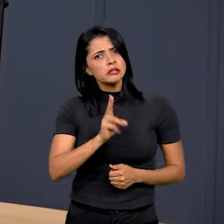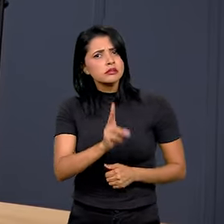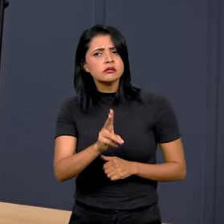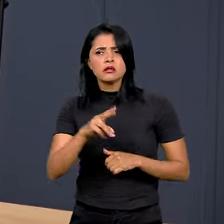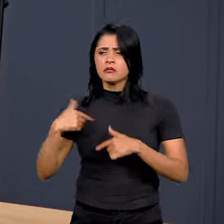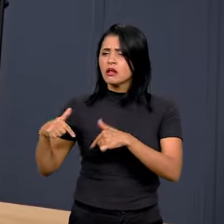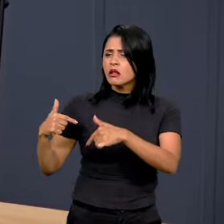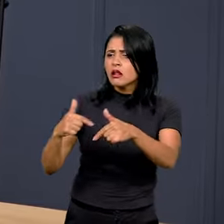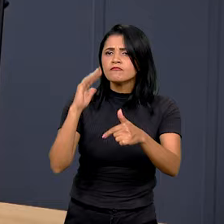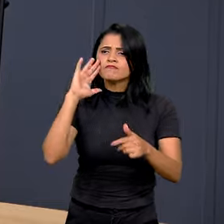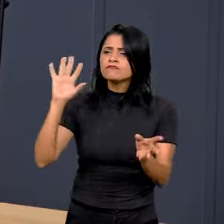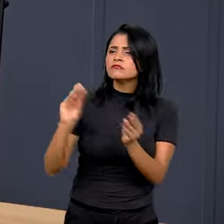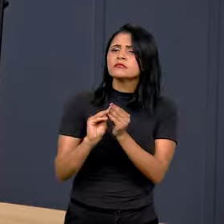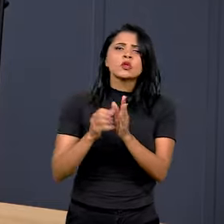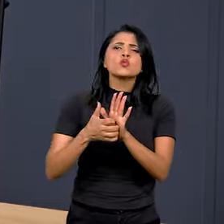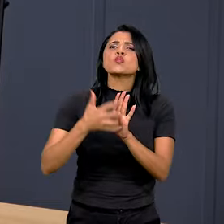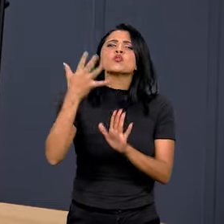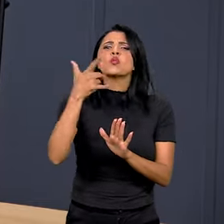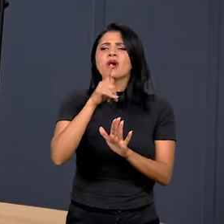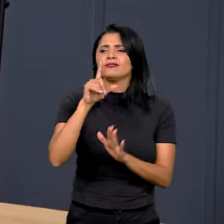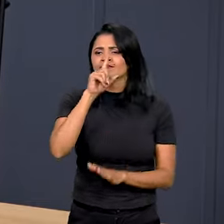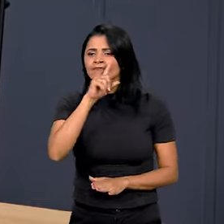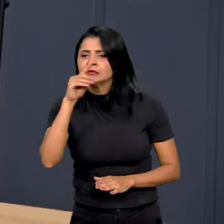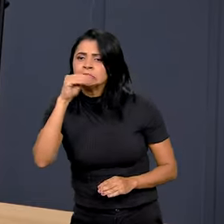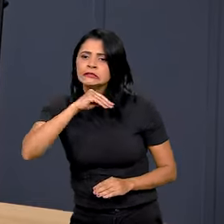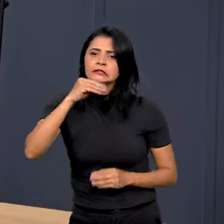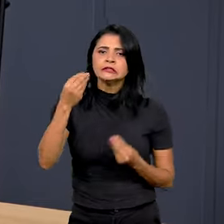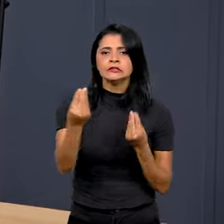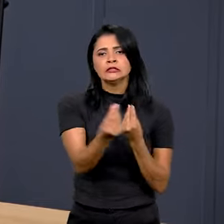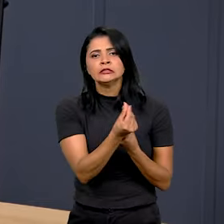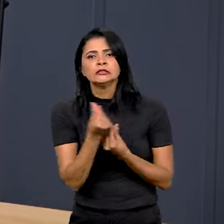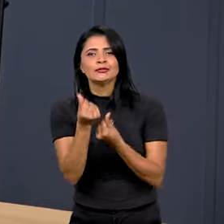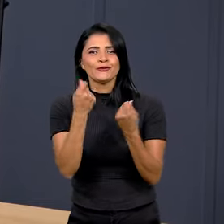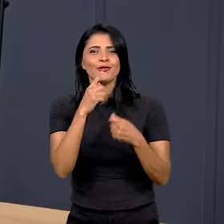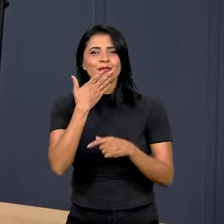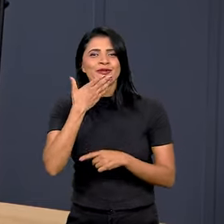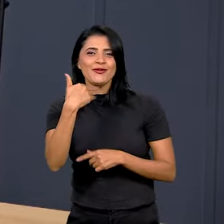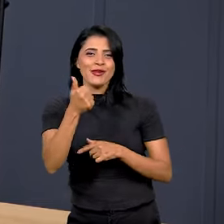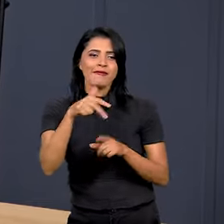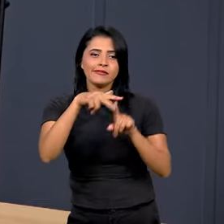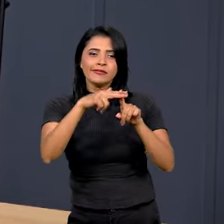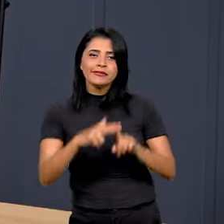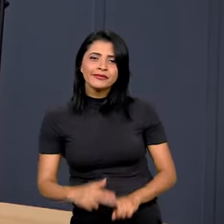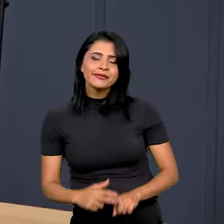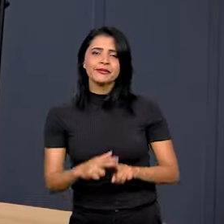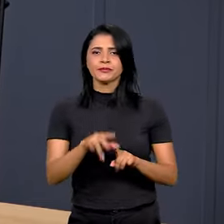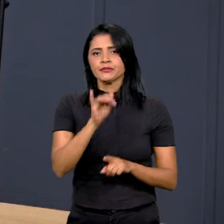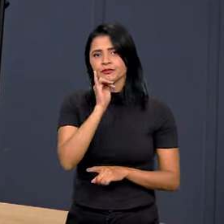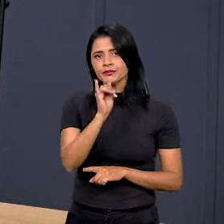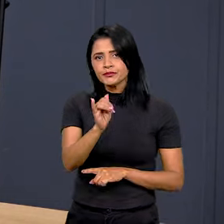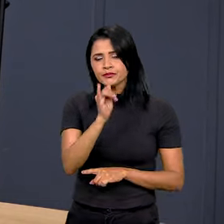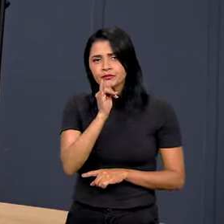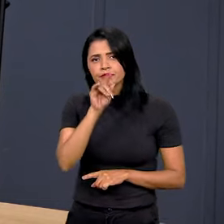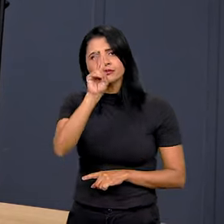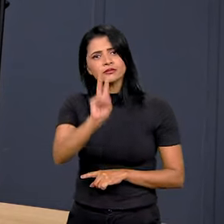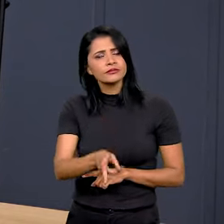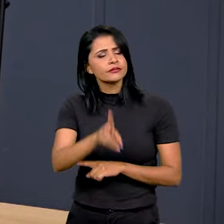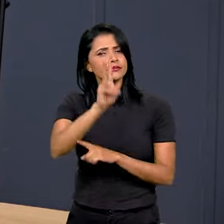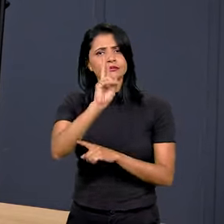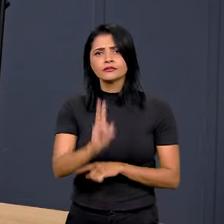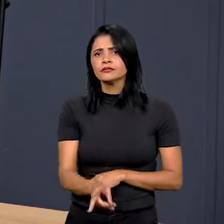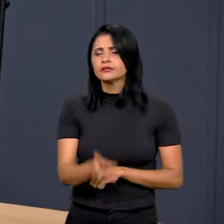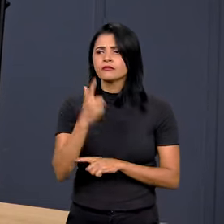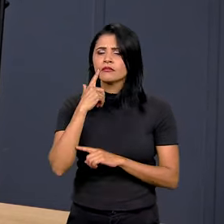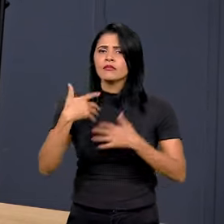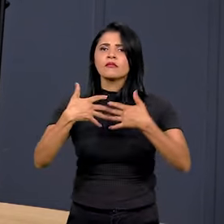avançando nesse sentido de entender Quais são as fragilidades do programa e como a gente consegue avançar sobre isso por exemplo a gente tem a lógica de sempre